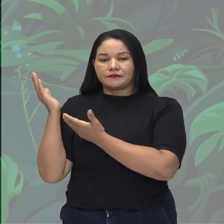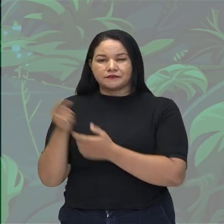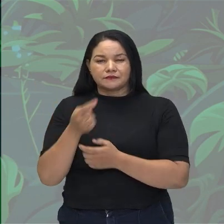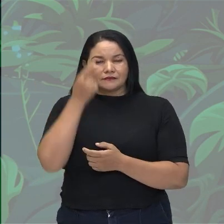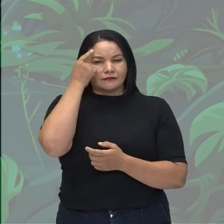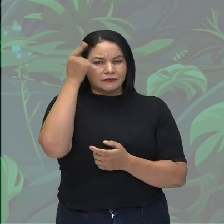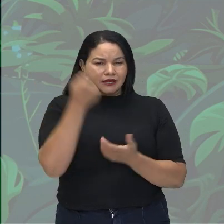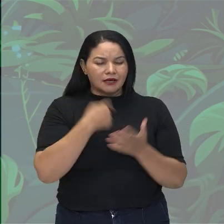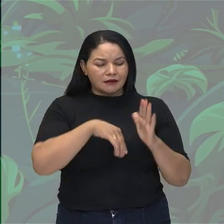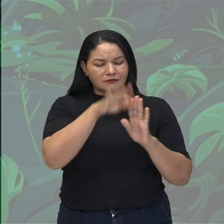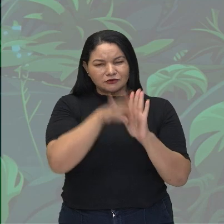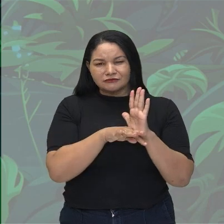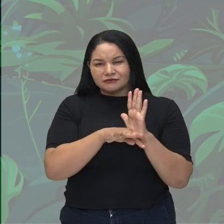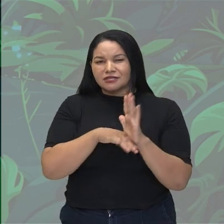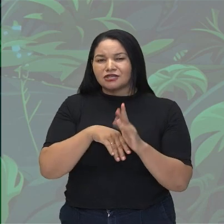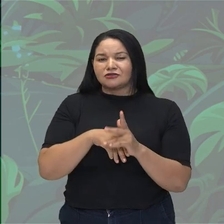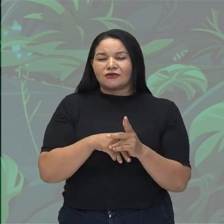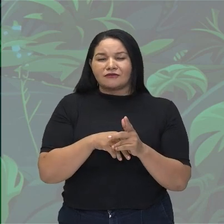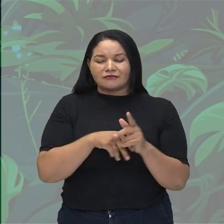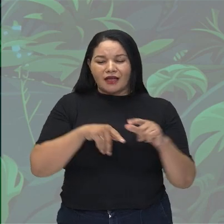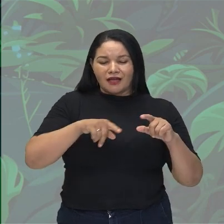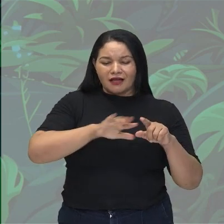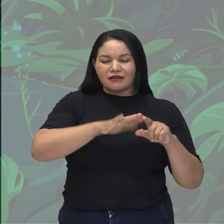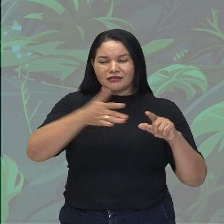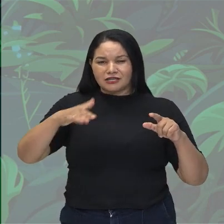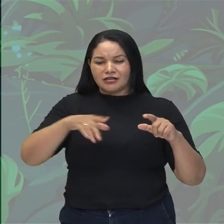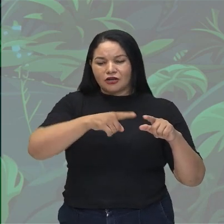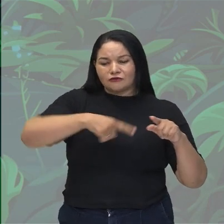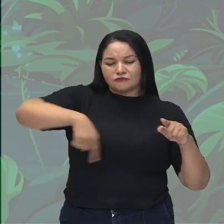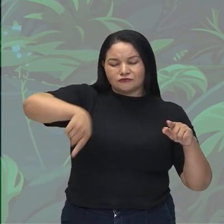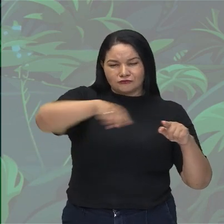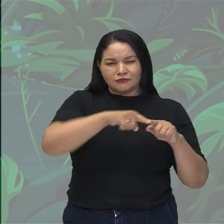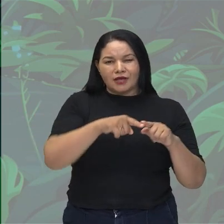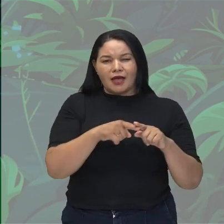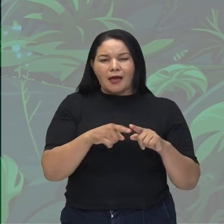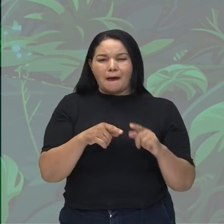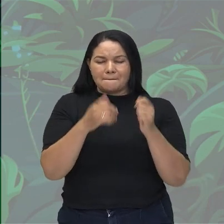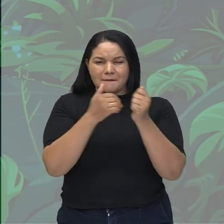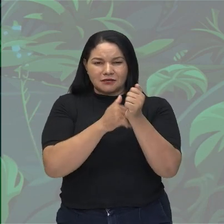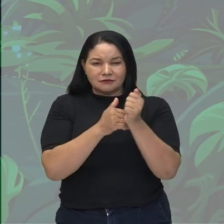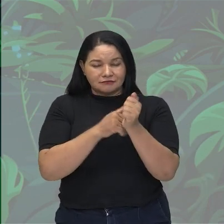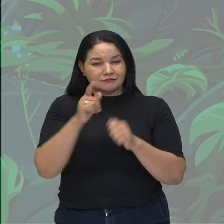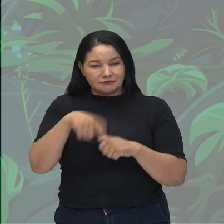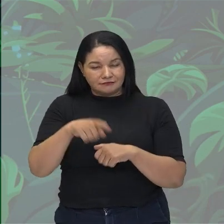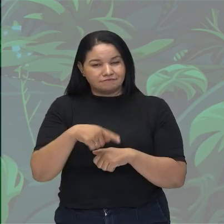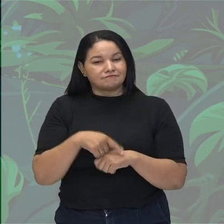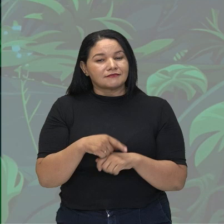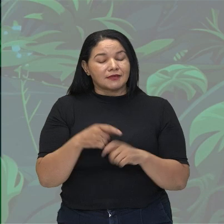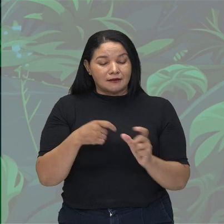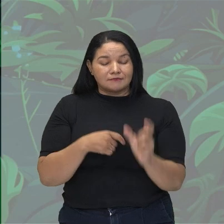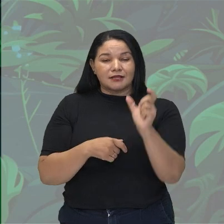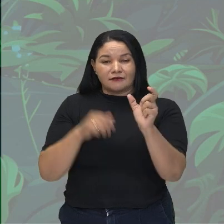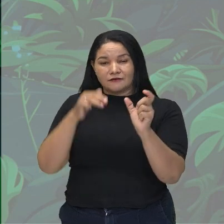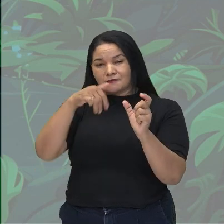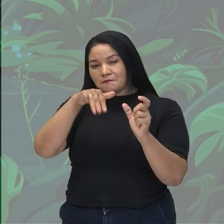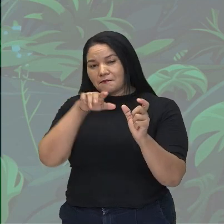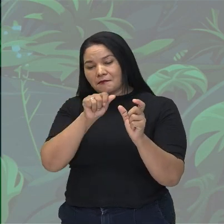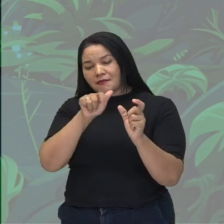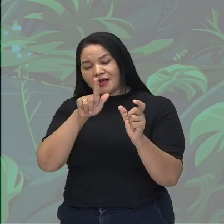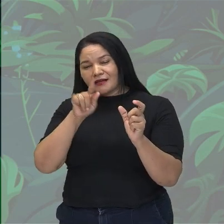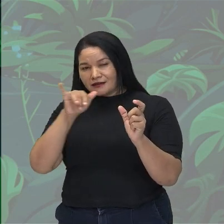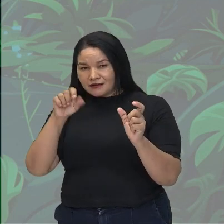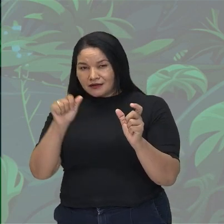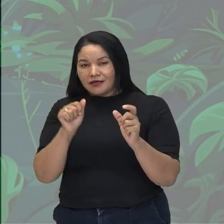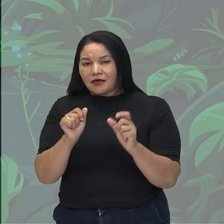misteriosa? Mágia. A palavra mágia apareceu bastante lá. Então, magia e mágia.